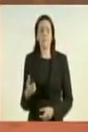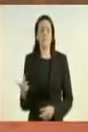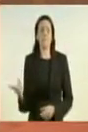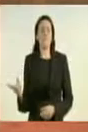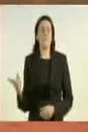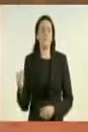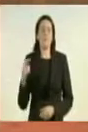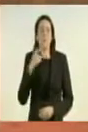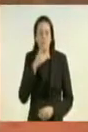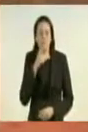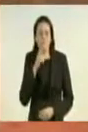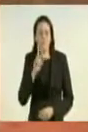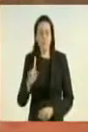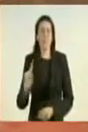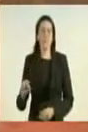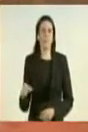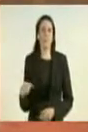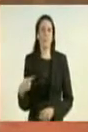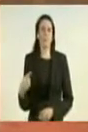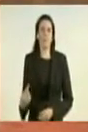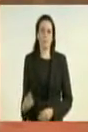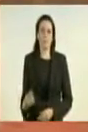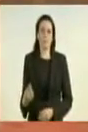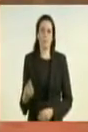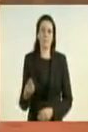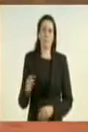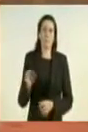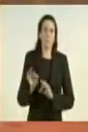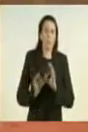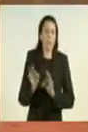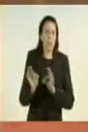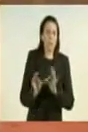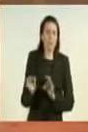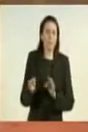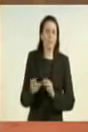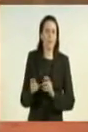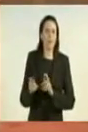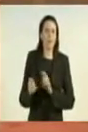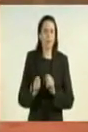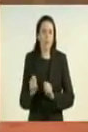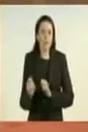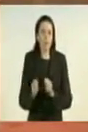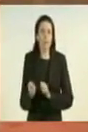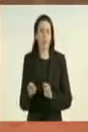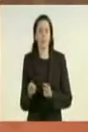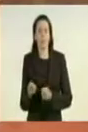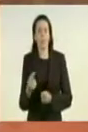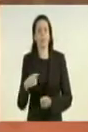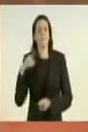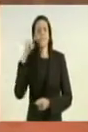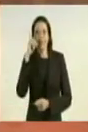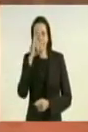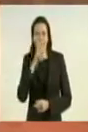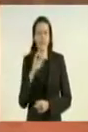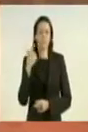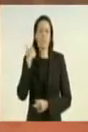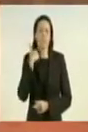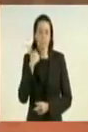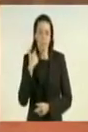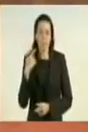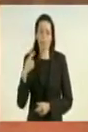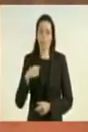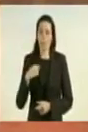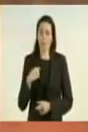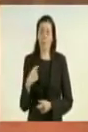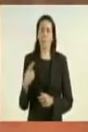é demorado, é traumático. Eu, na época, eu tive de vender patrimônio para poder pagar a conta que acabei